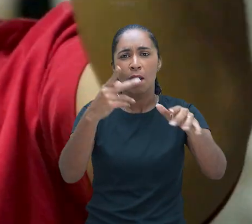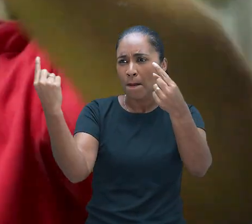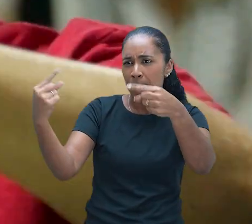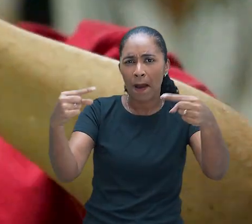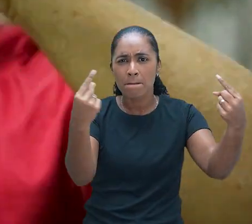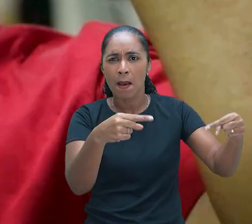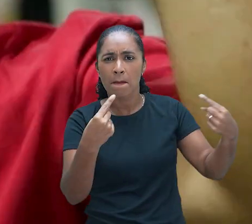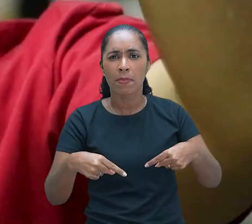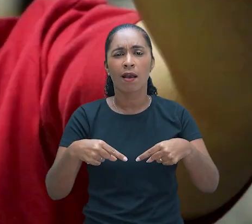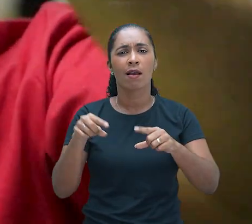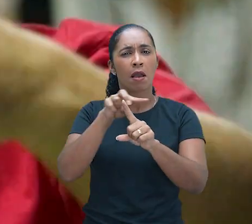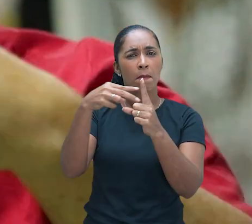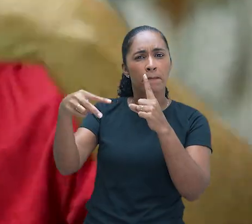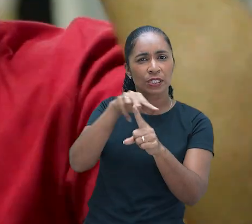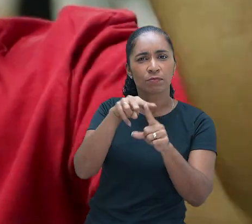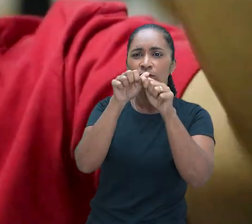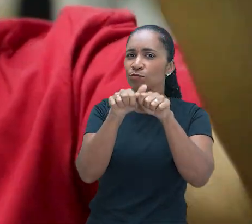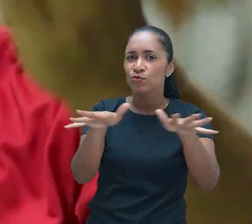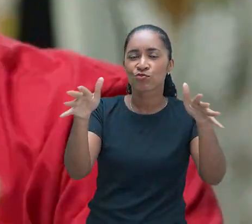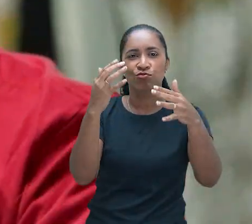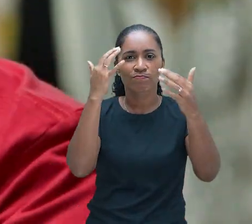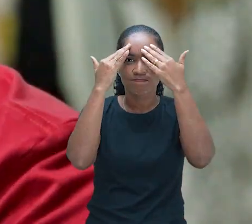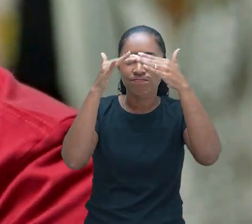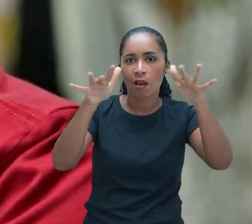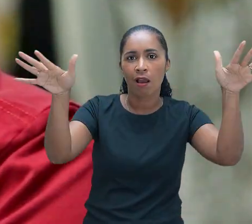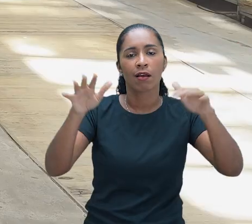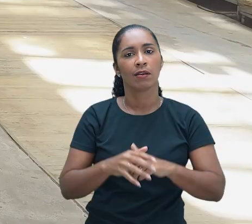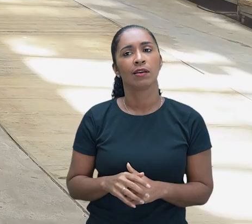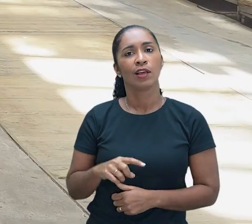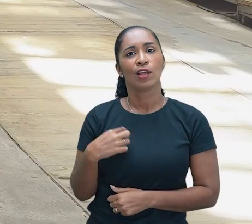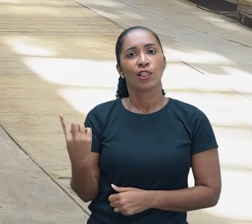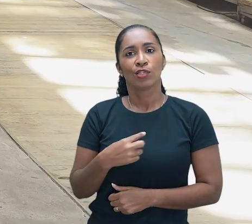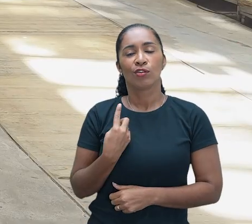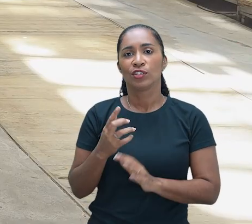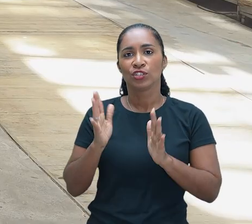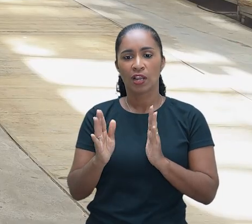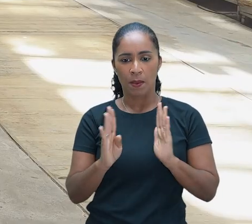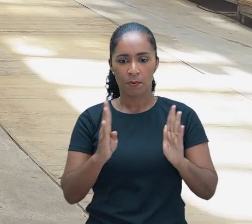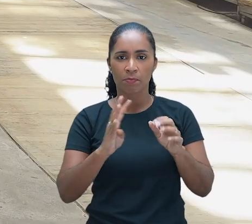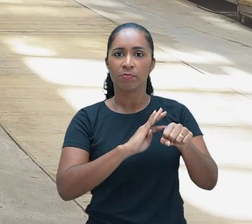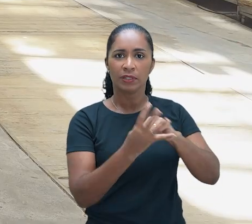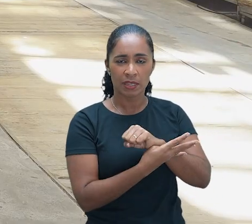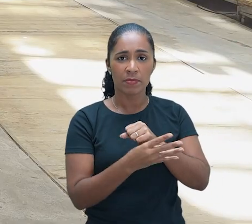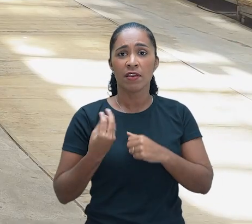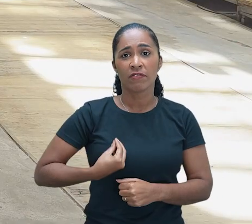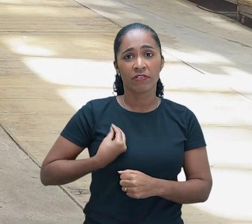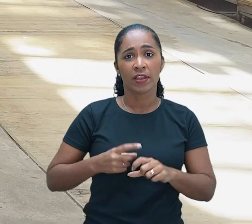os desafios, as perspectivas, ampliou nosso horizonte, assim. A gente estava ficando fora do processo da pandemia. A